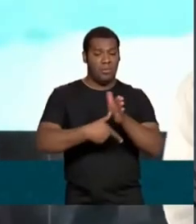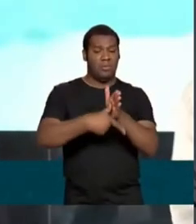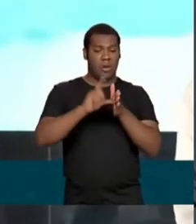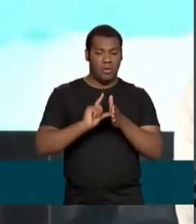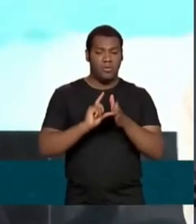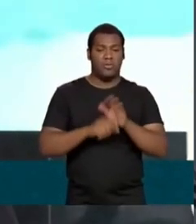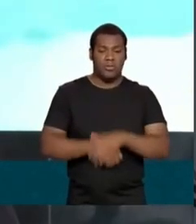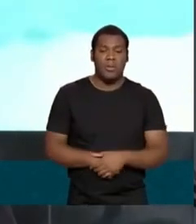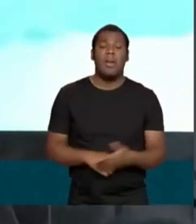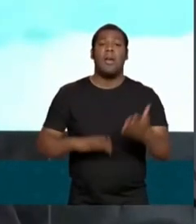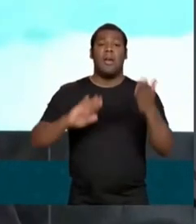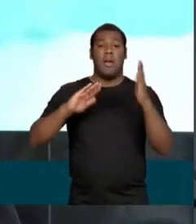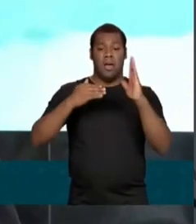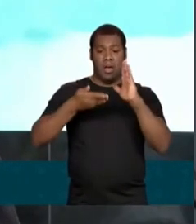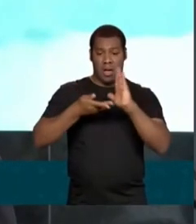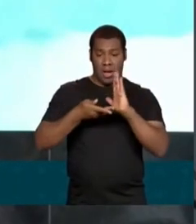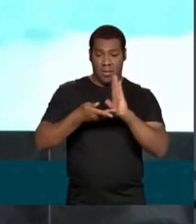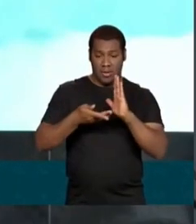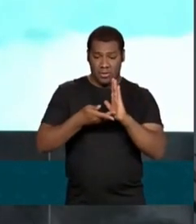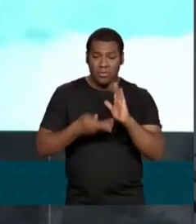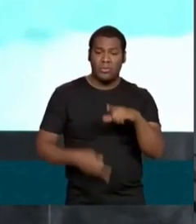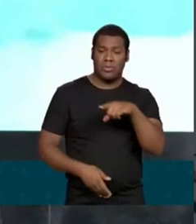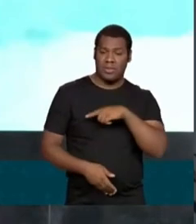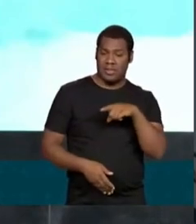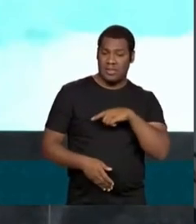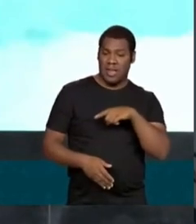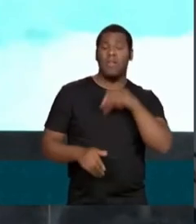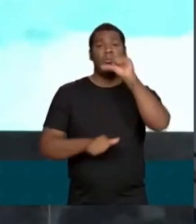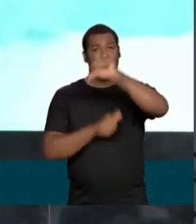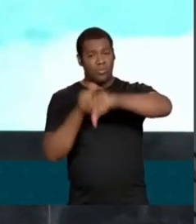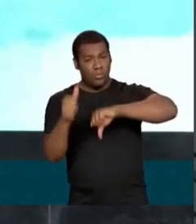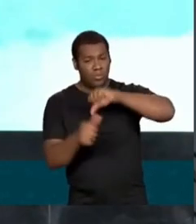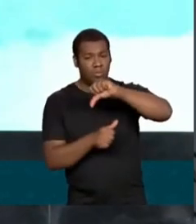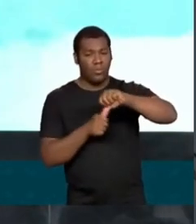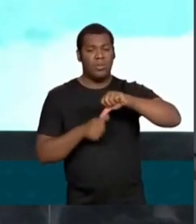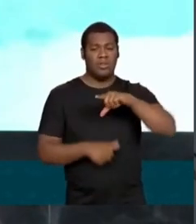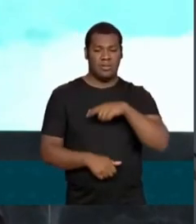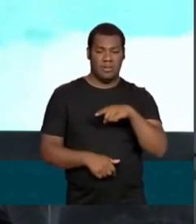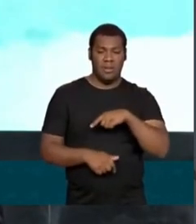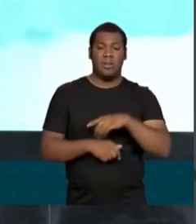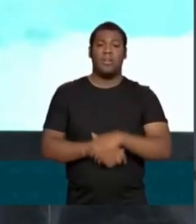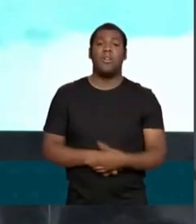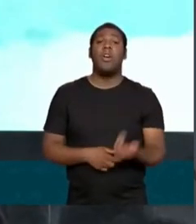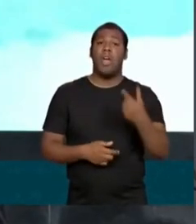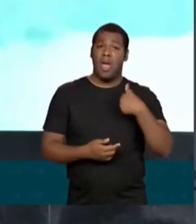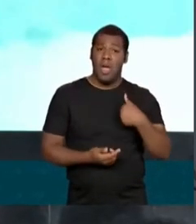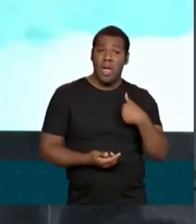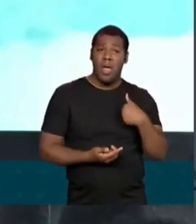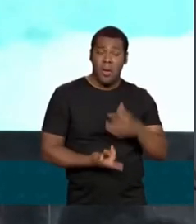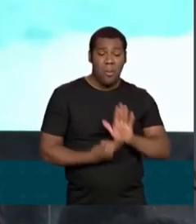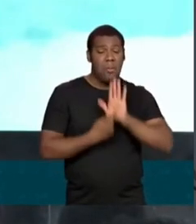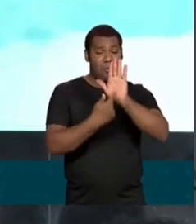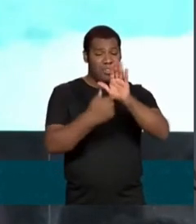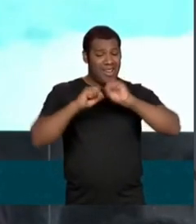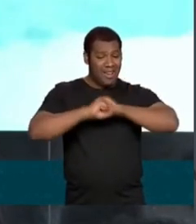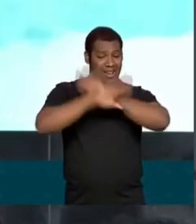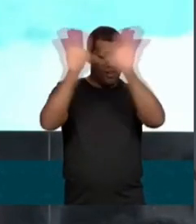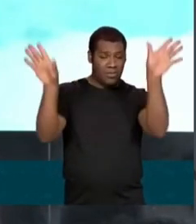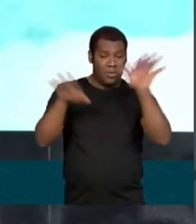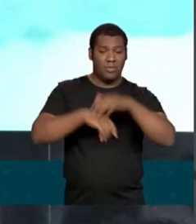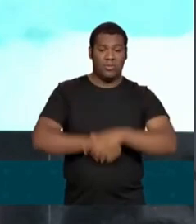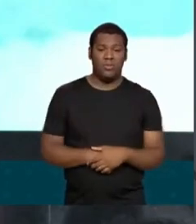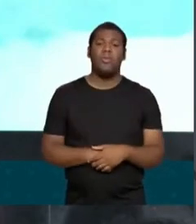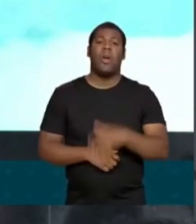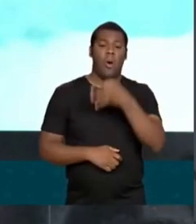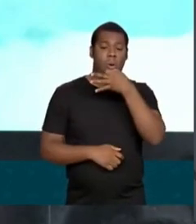que na Câmara dos Deputados teve alteração e eu quero deixar muito explícita a posição